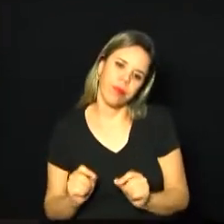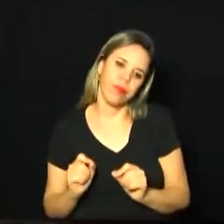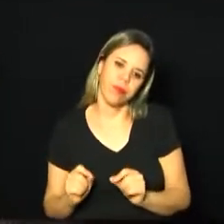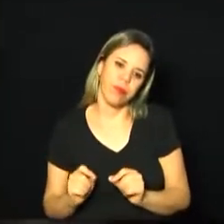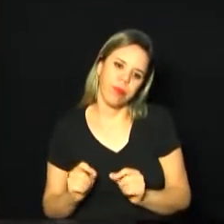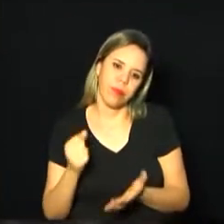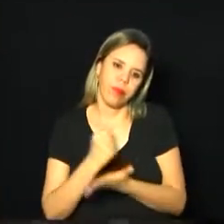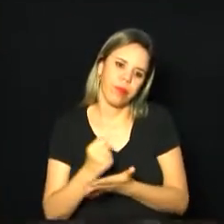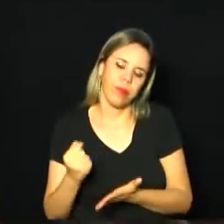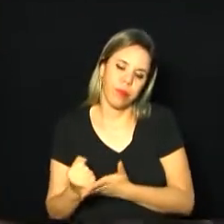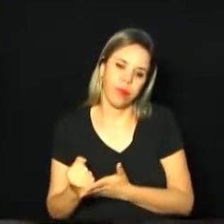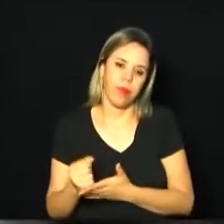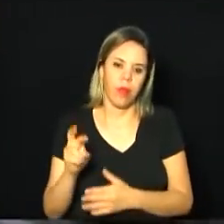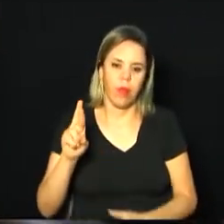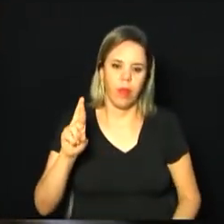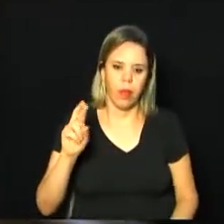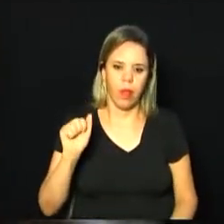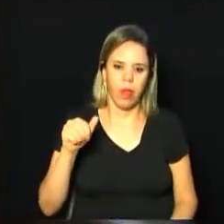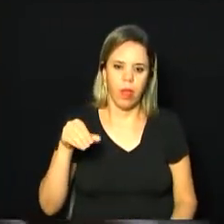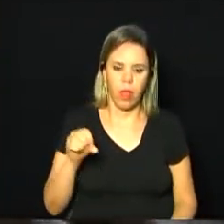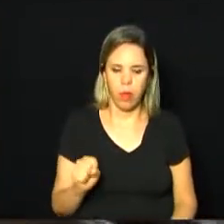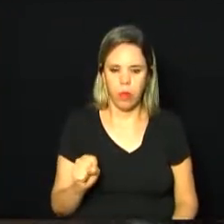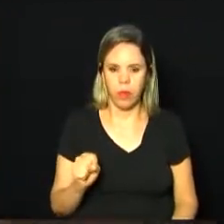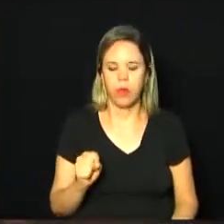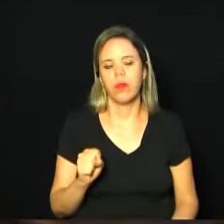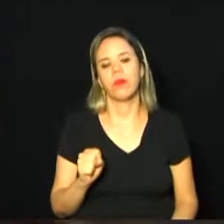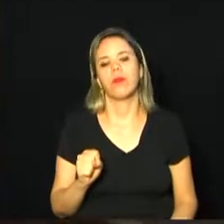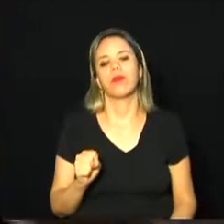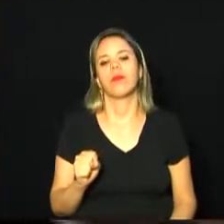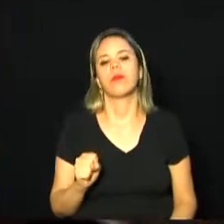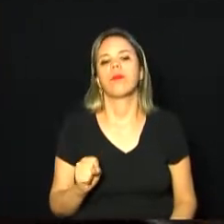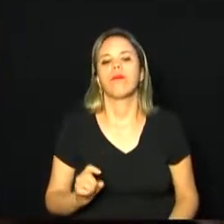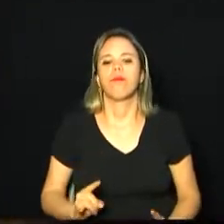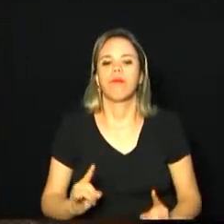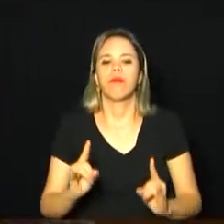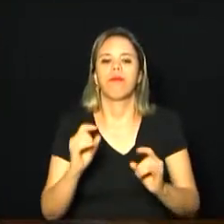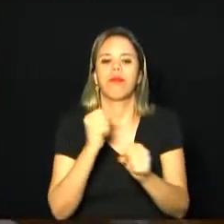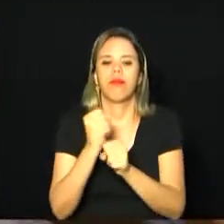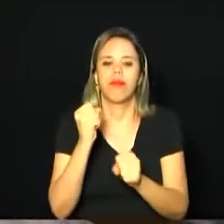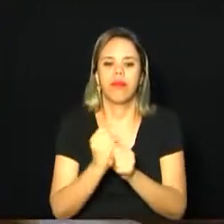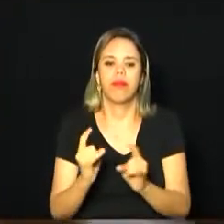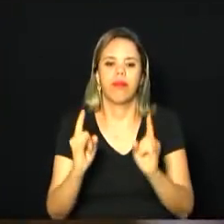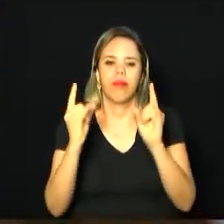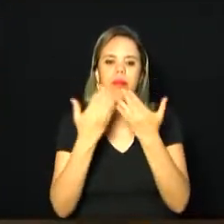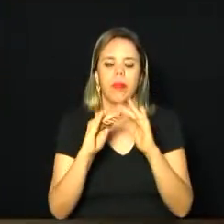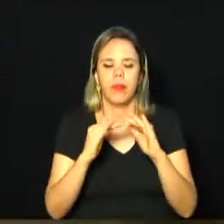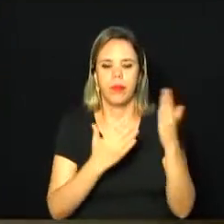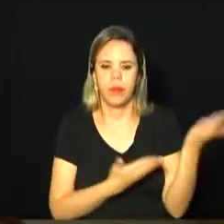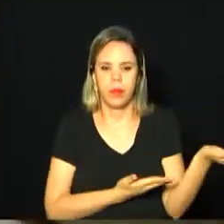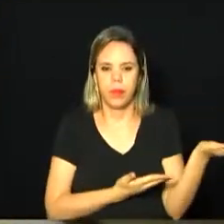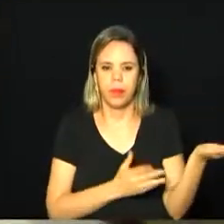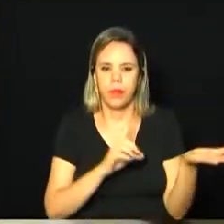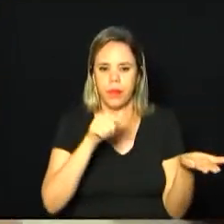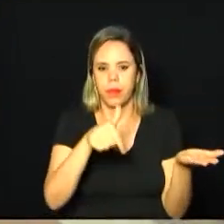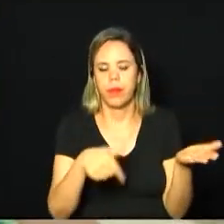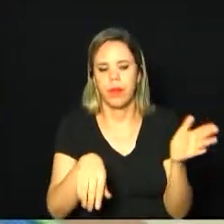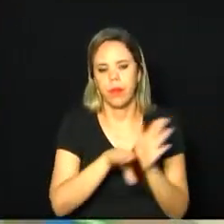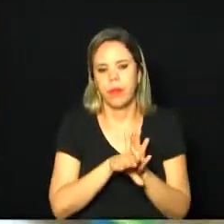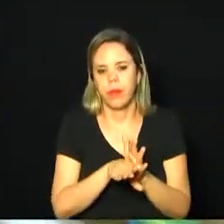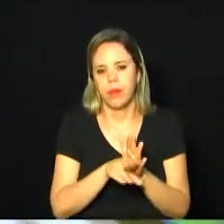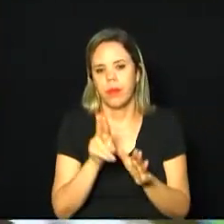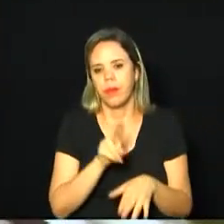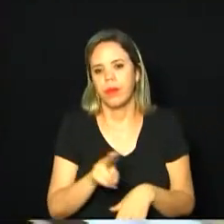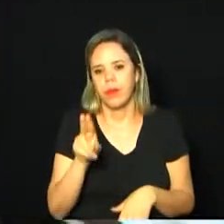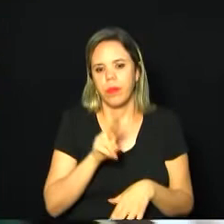contrata o Ramos de Azevedo para construir um prédio para o funcionamento da escola prédio esse que depois veio a